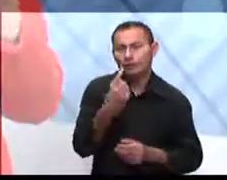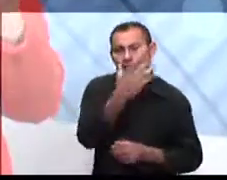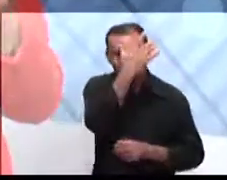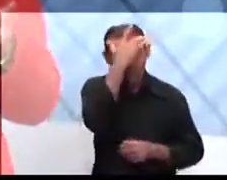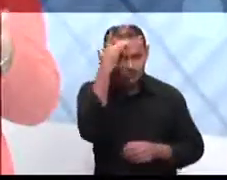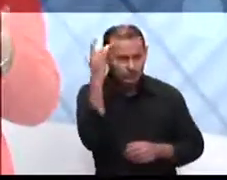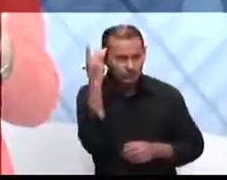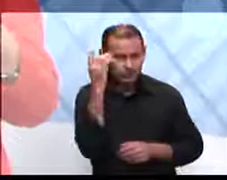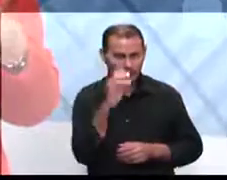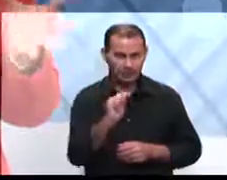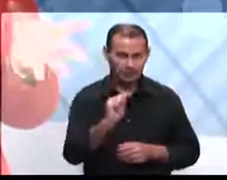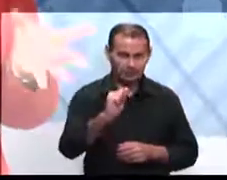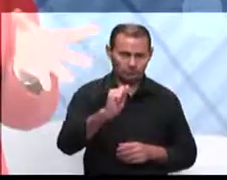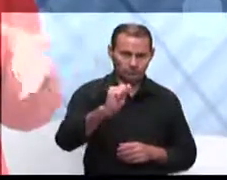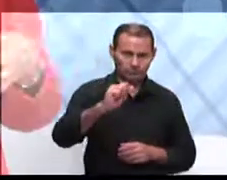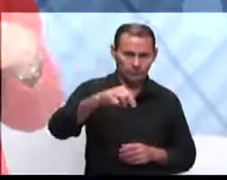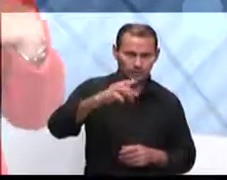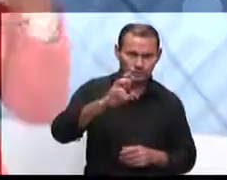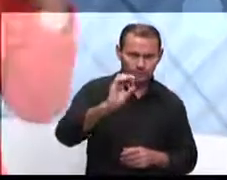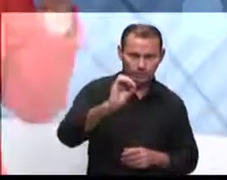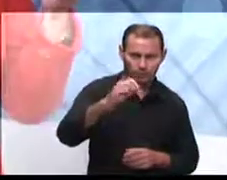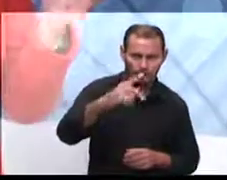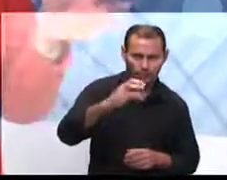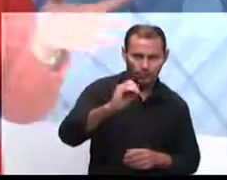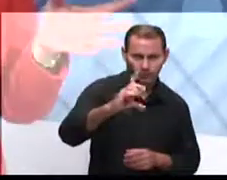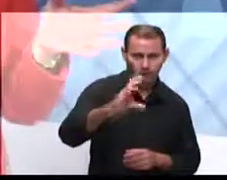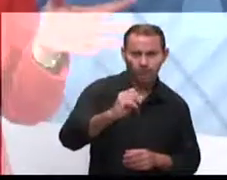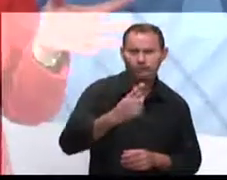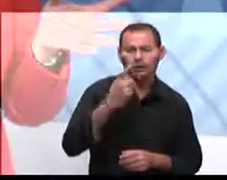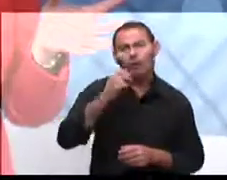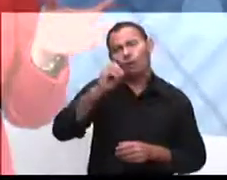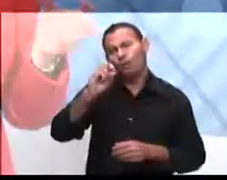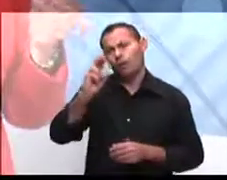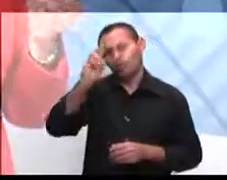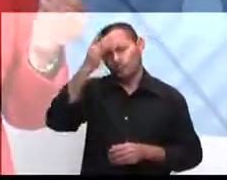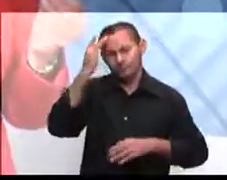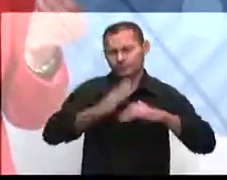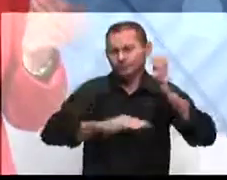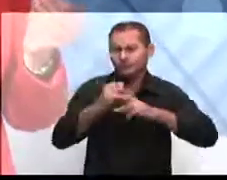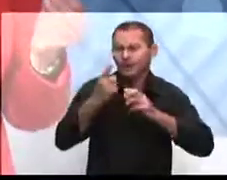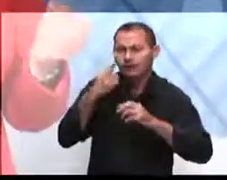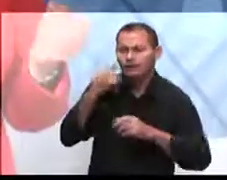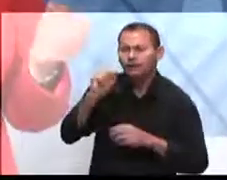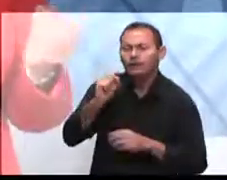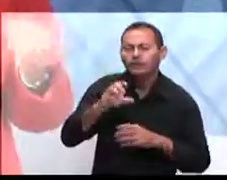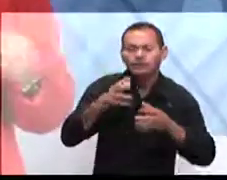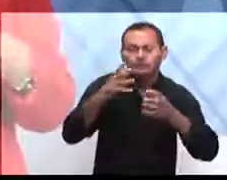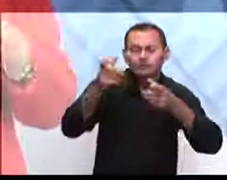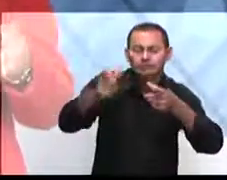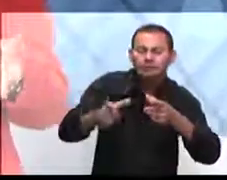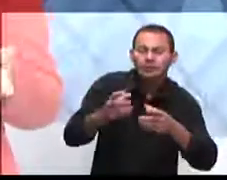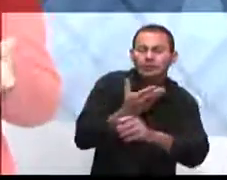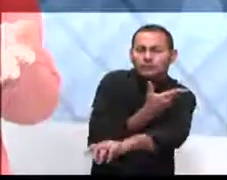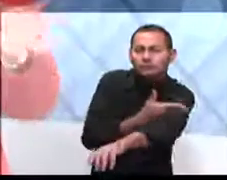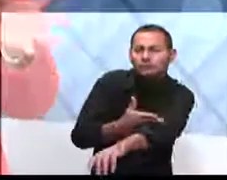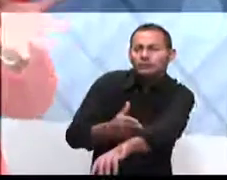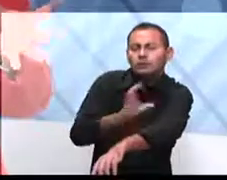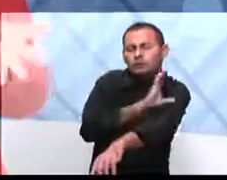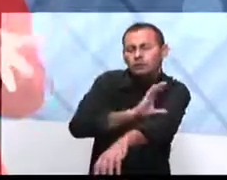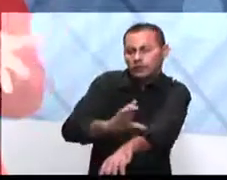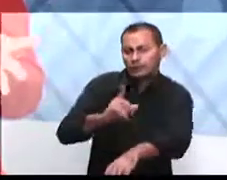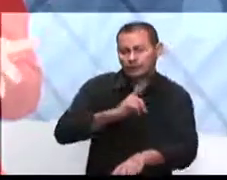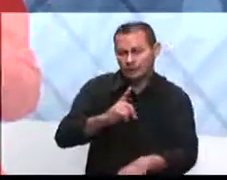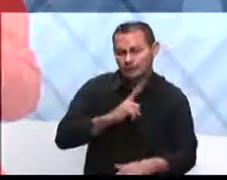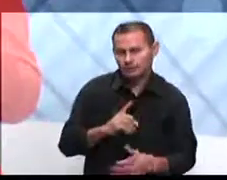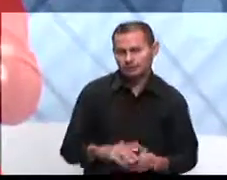antropólogo ou um especialista verificar, né, então, os aspectos ali peculiares dessa pessoa para